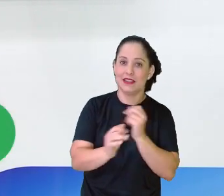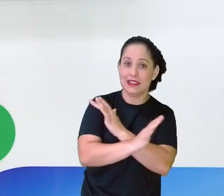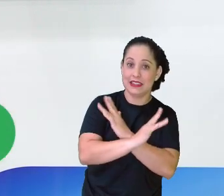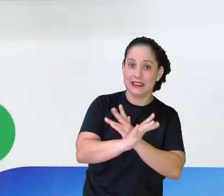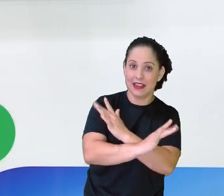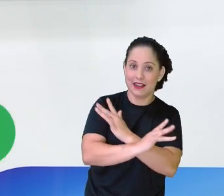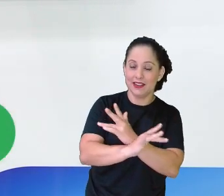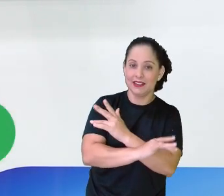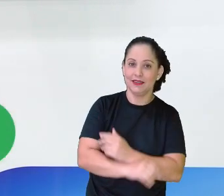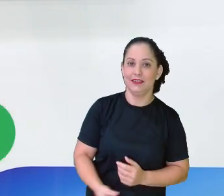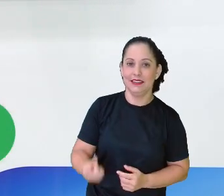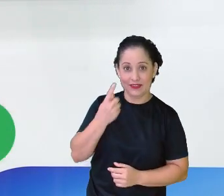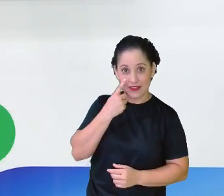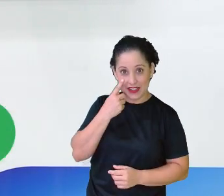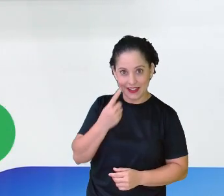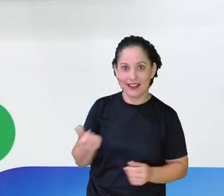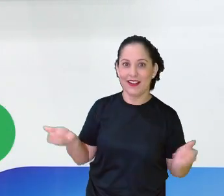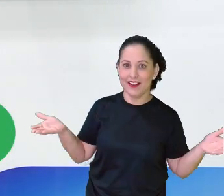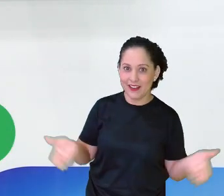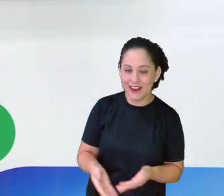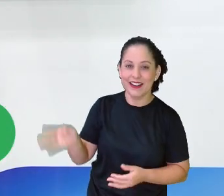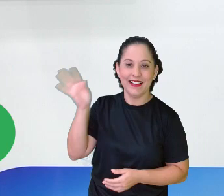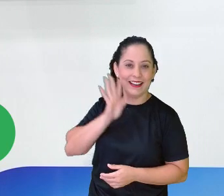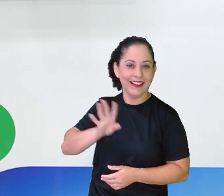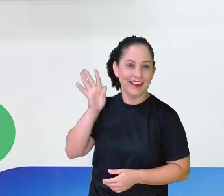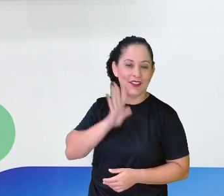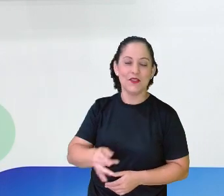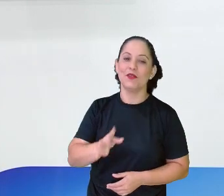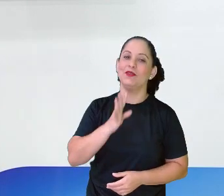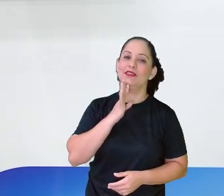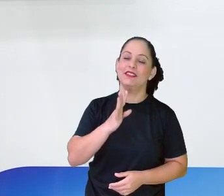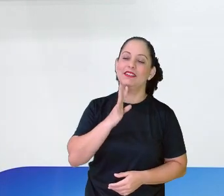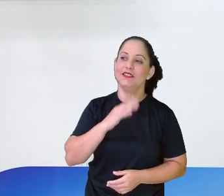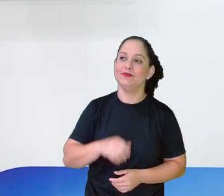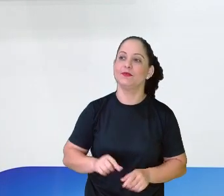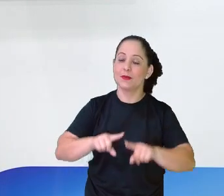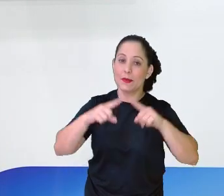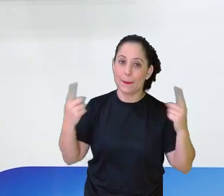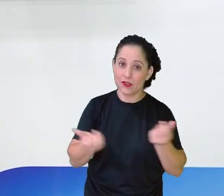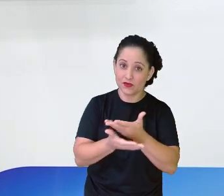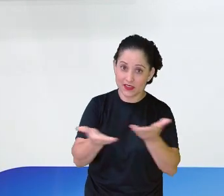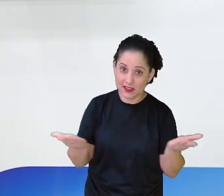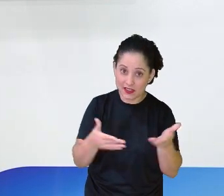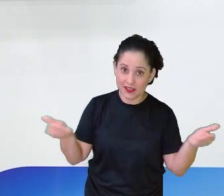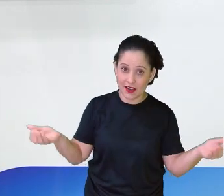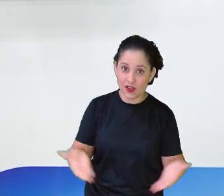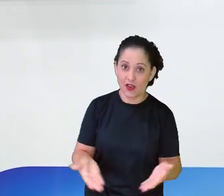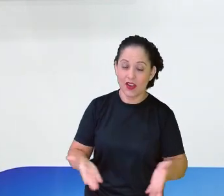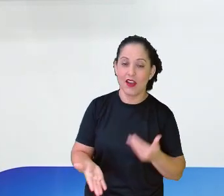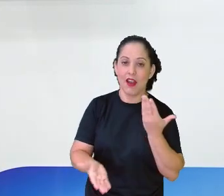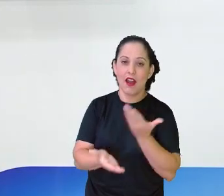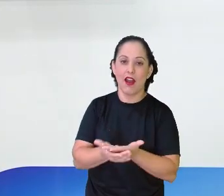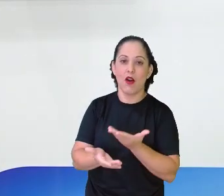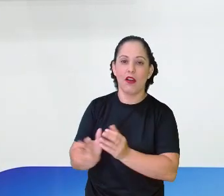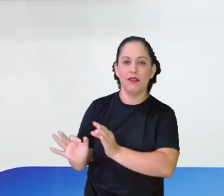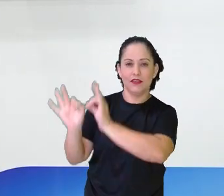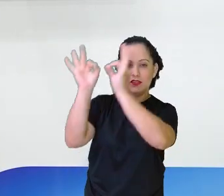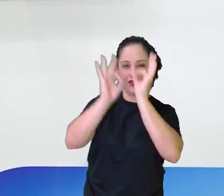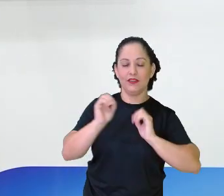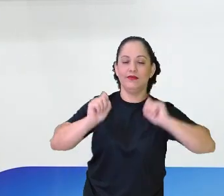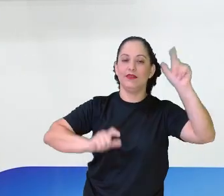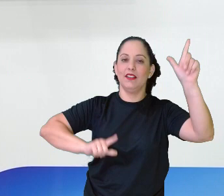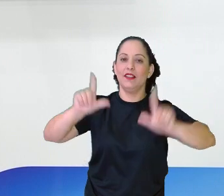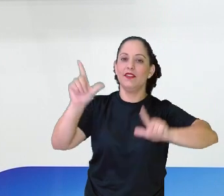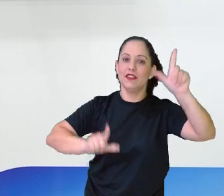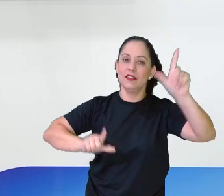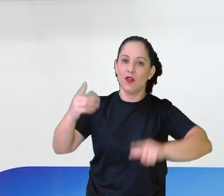coisa legal para a gente ver aqui do Recife. Olha só, lembrando que vocês estão assistindo aqui com a gente essa nossa aula no ao vivo,